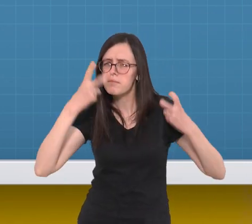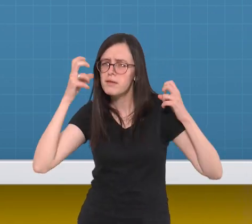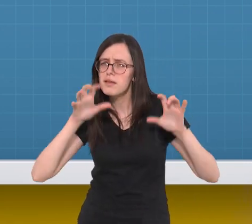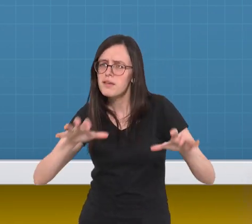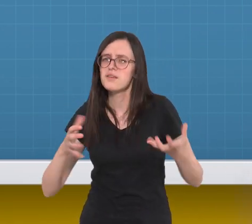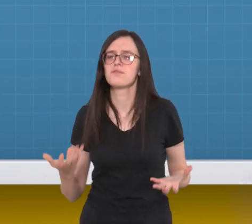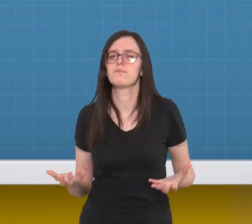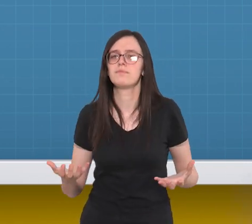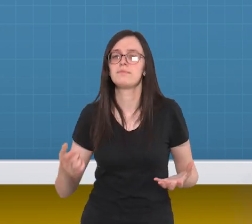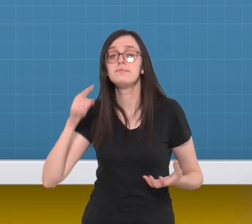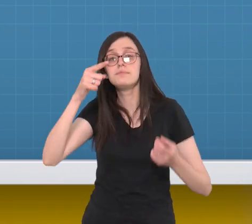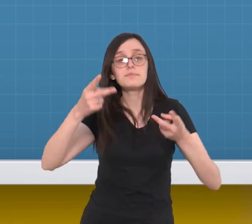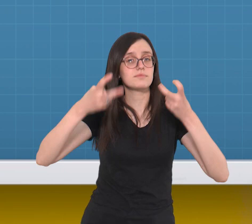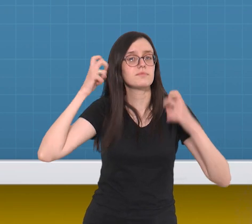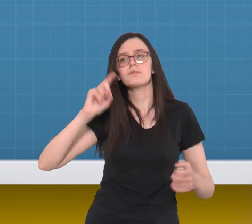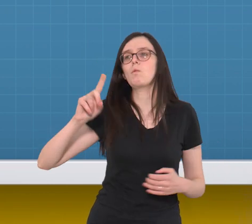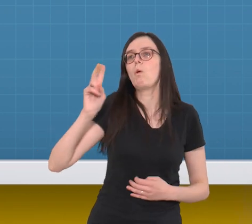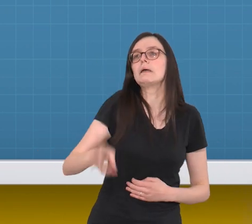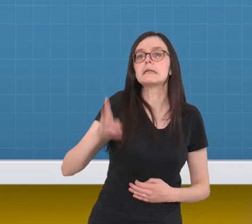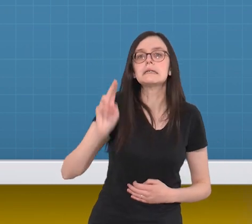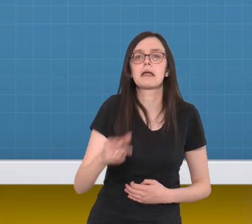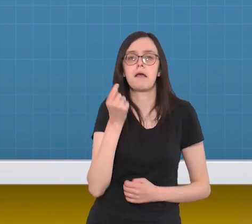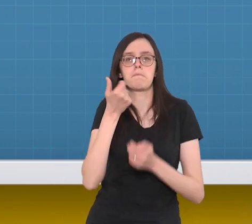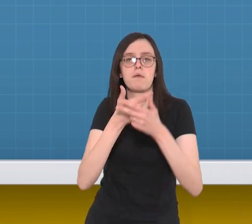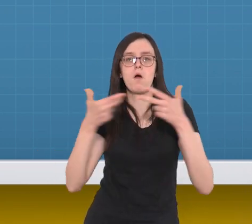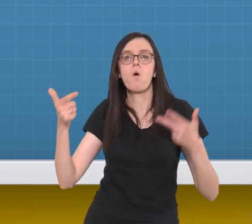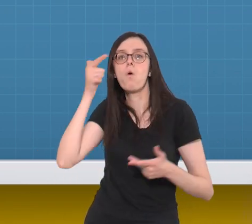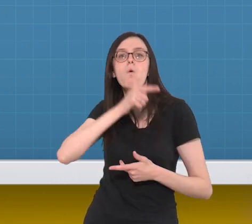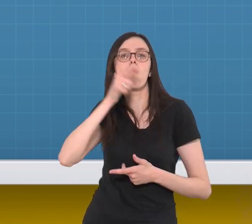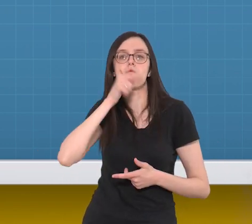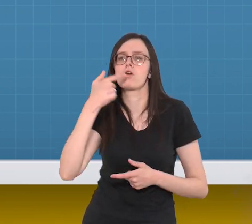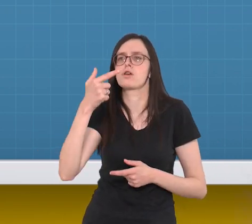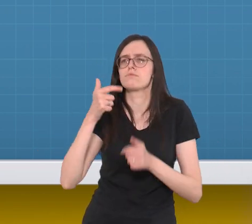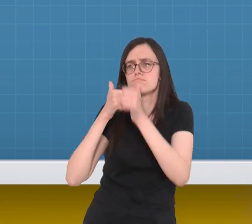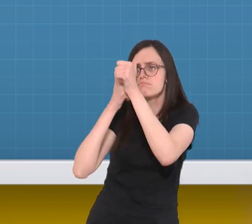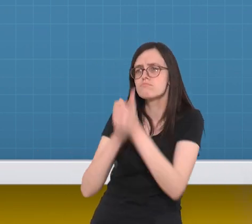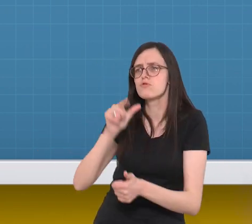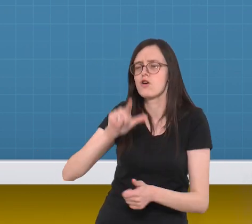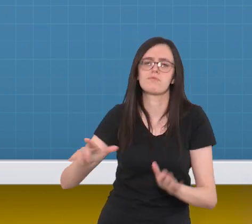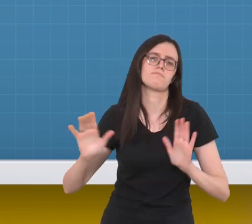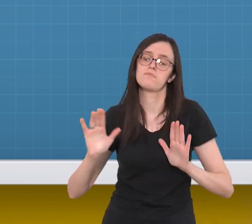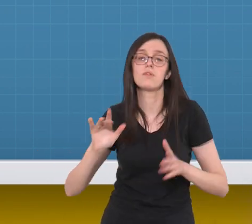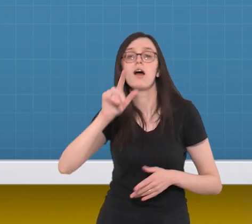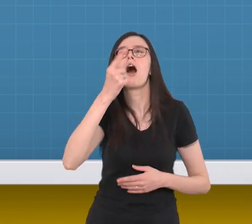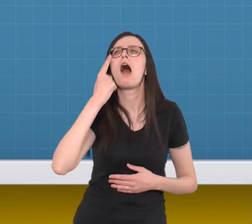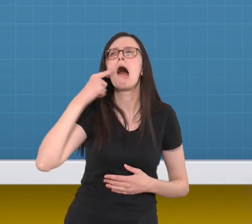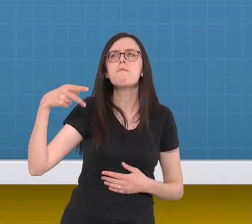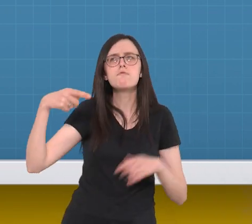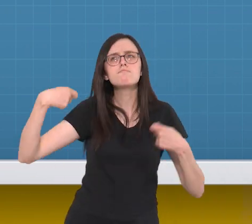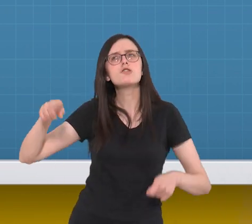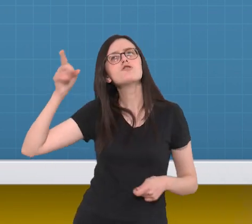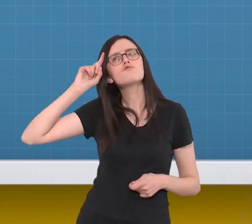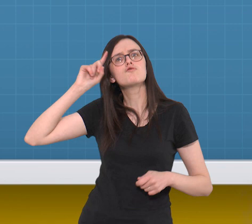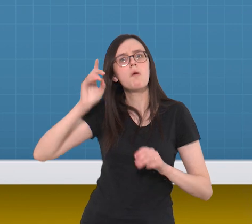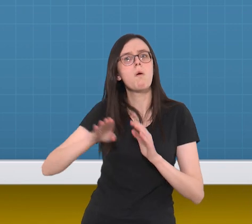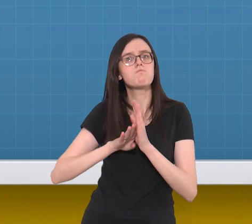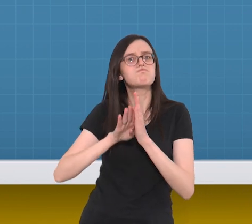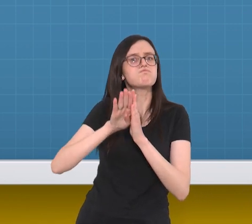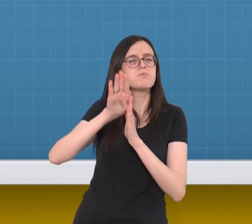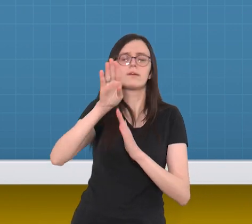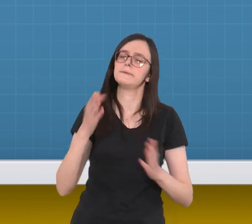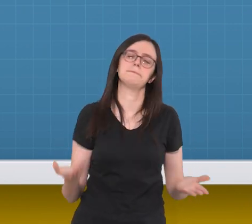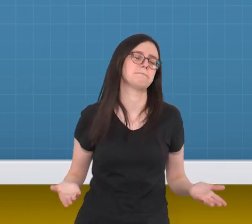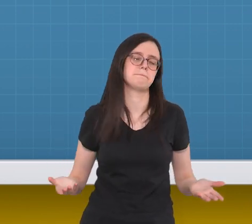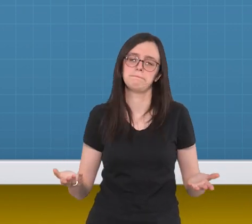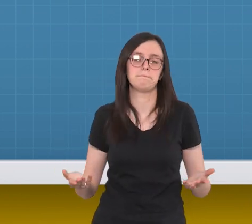Perceba isso. Perceba que nem sempre os preços caminham pela sua lógica. Você fala assim, professor, tem que ficar mais caro todo dia. Não é bem